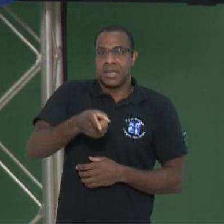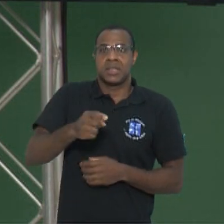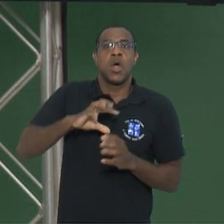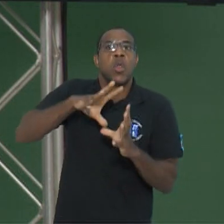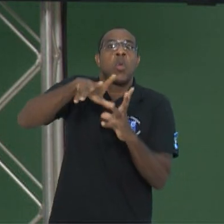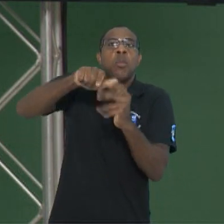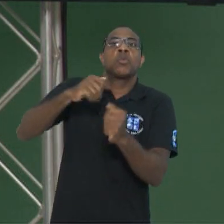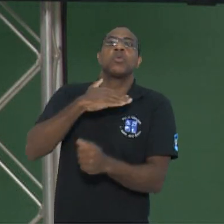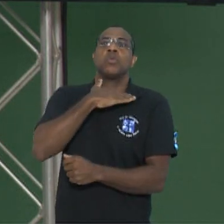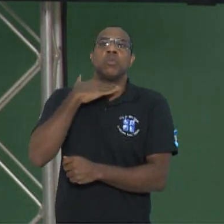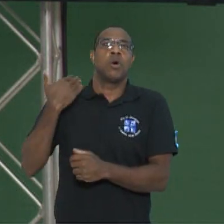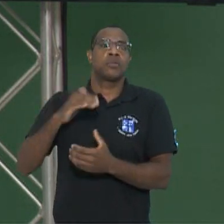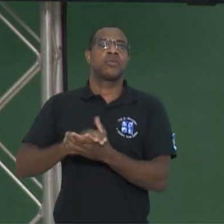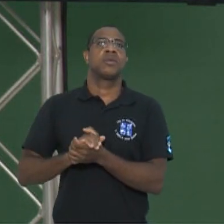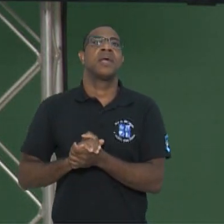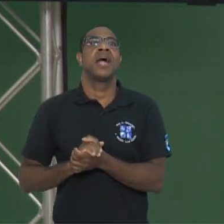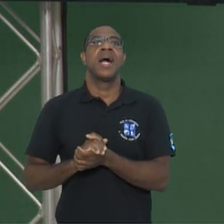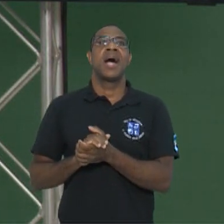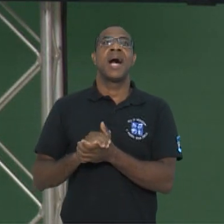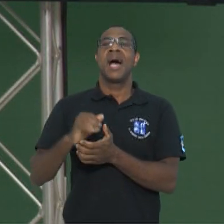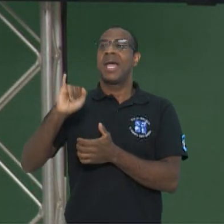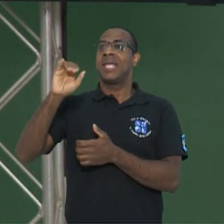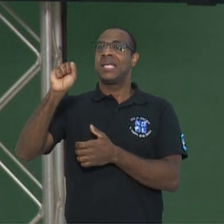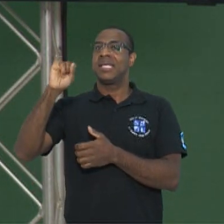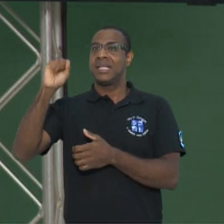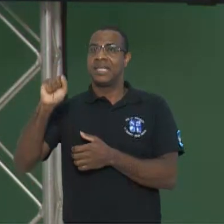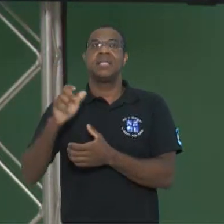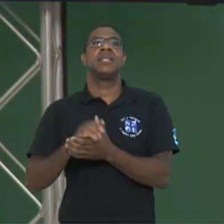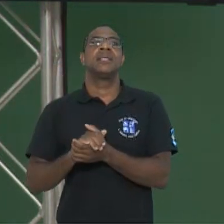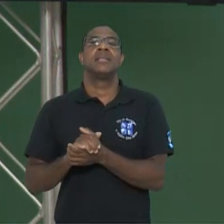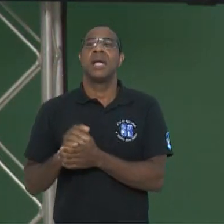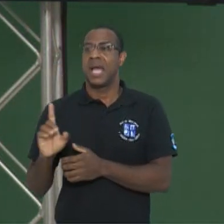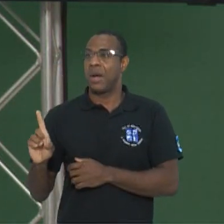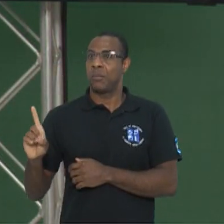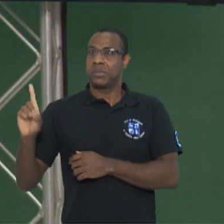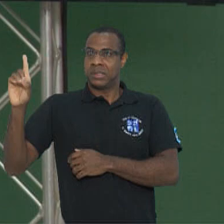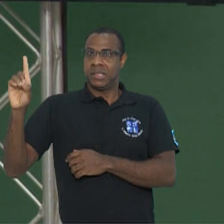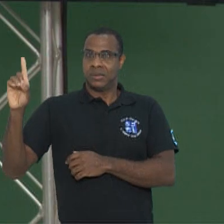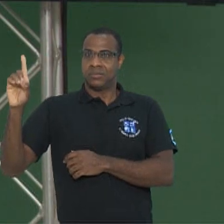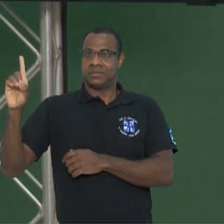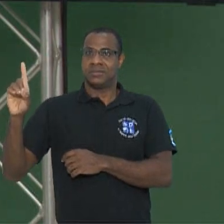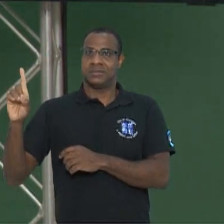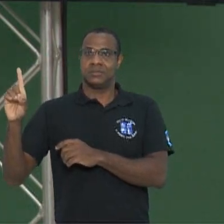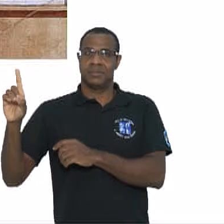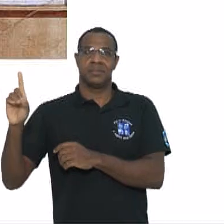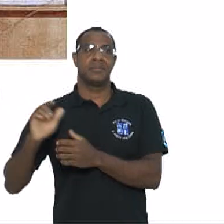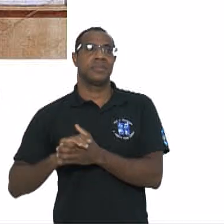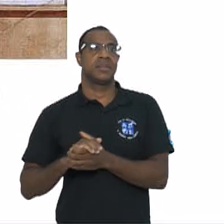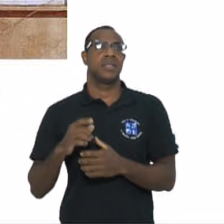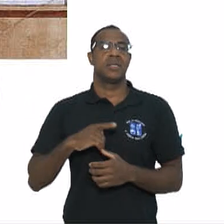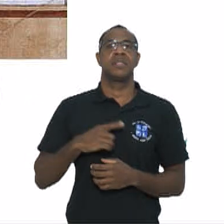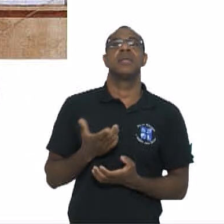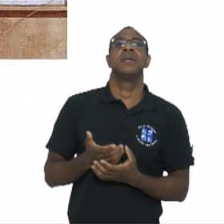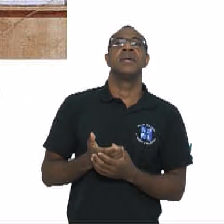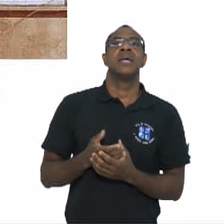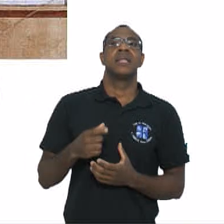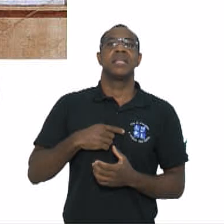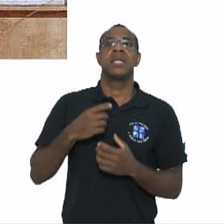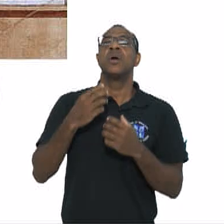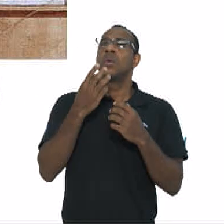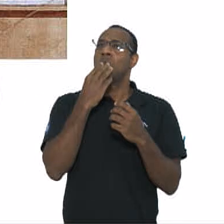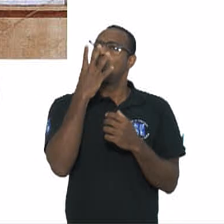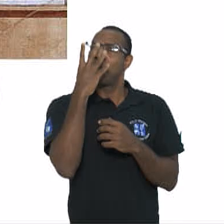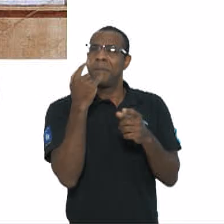sua esposa, junto. Aqui o morto sendo conduzido pelo deus Anubis, cabeça de chacal e corpo